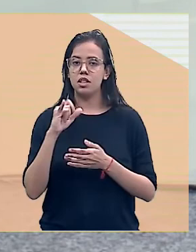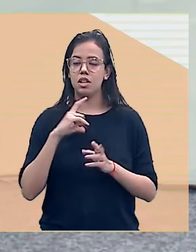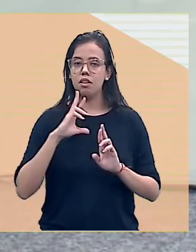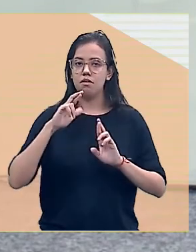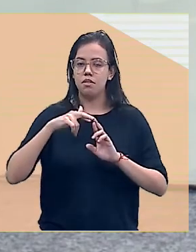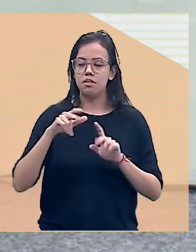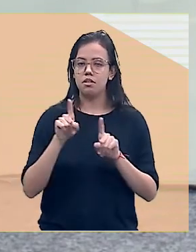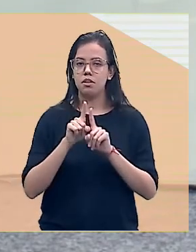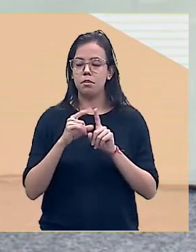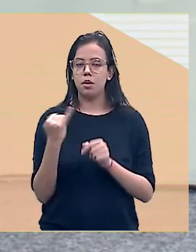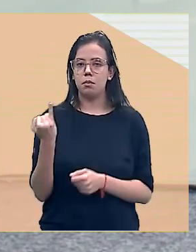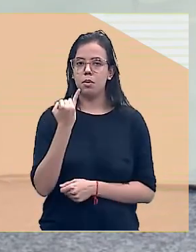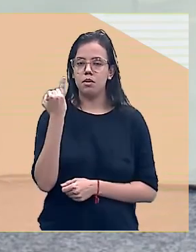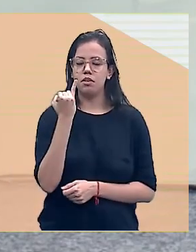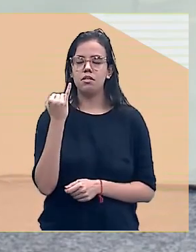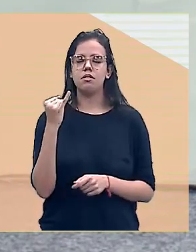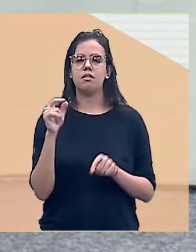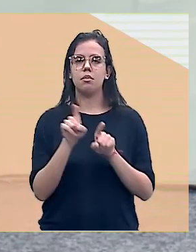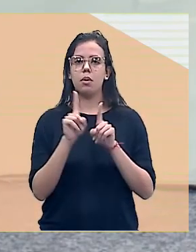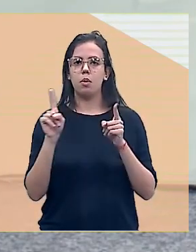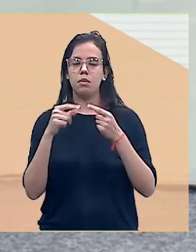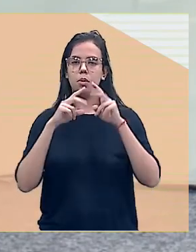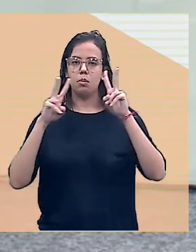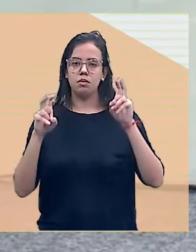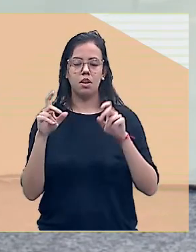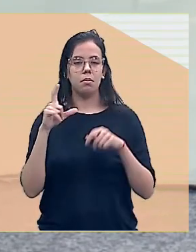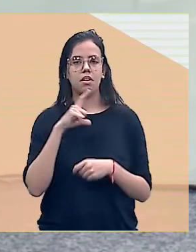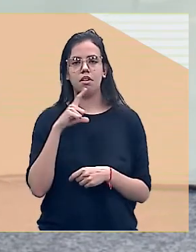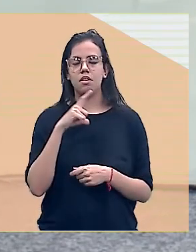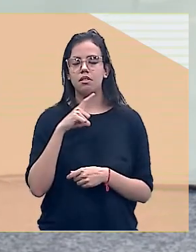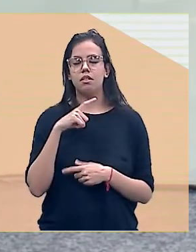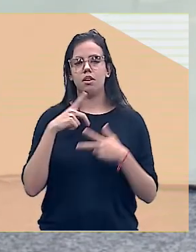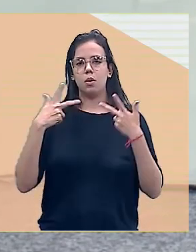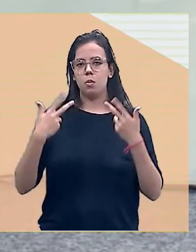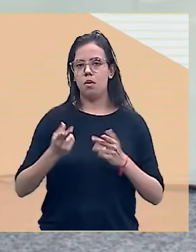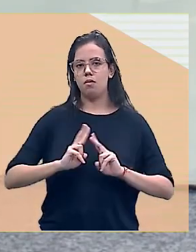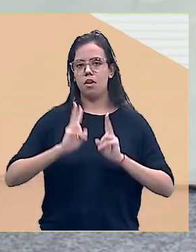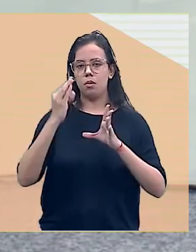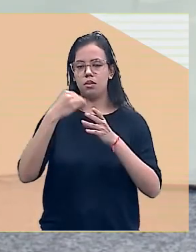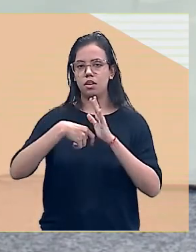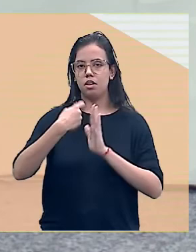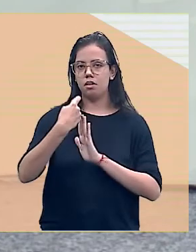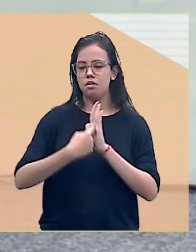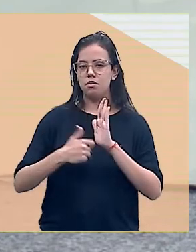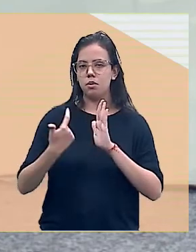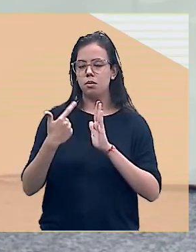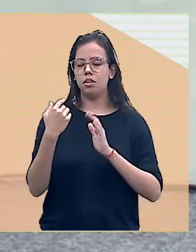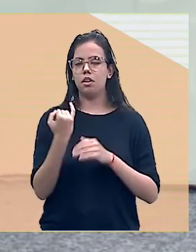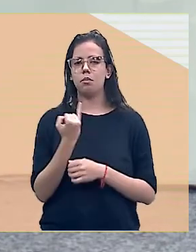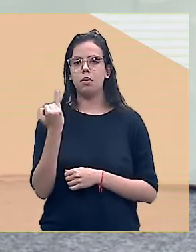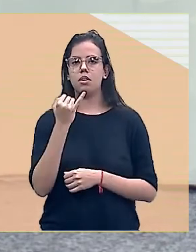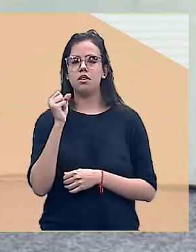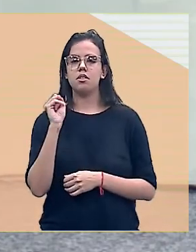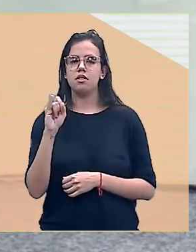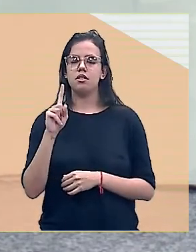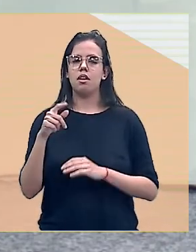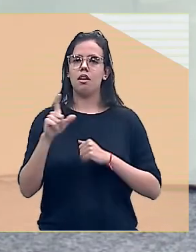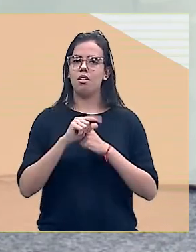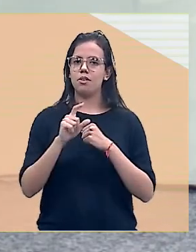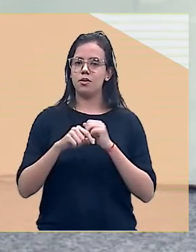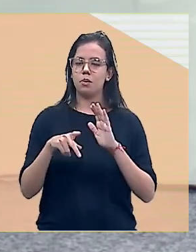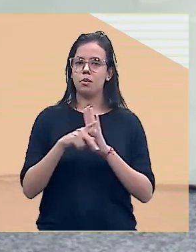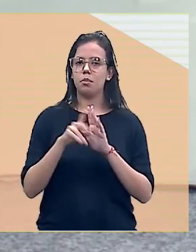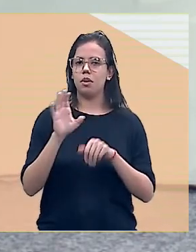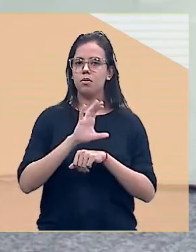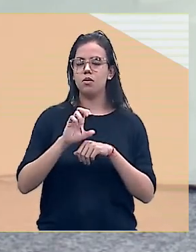pertinente produtivo vão ter os mesmos efeitos na redação então não importa se é um artigo da constituição ou se é um filme que você